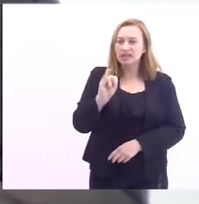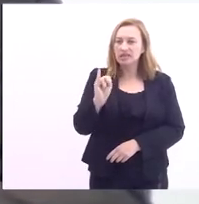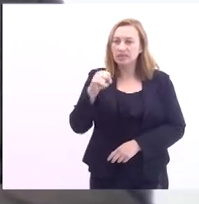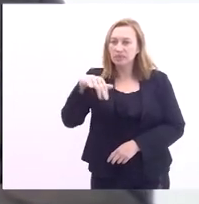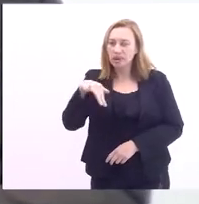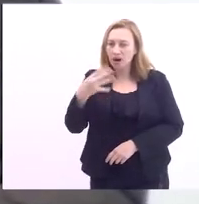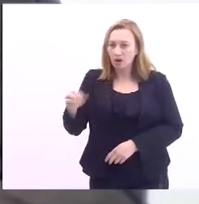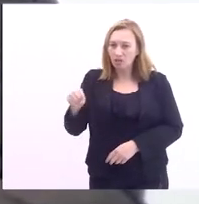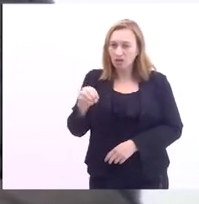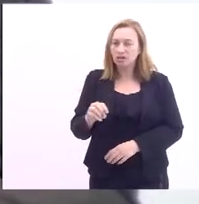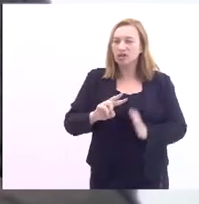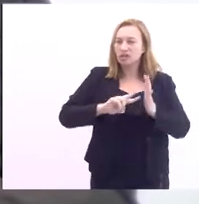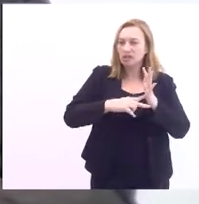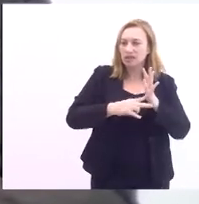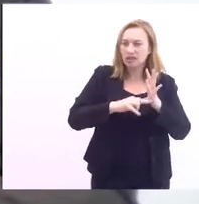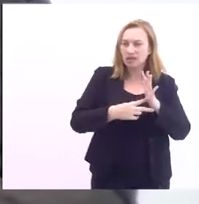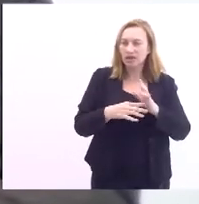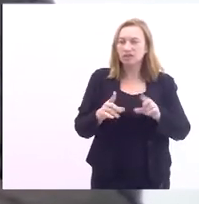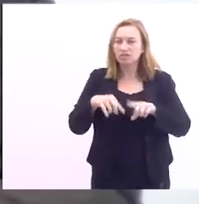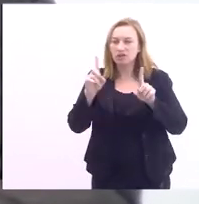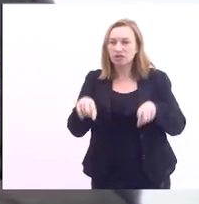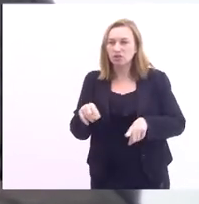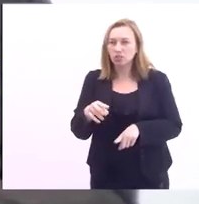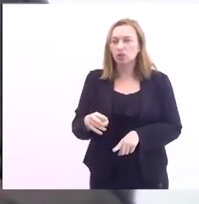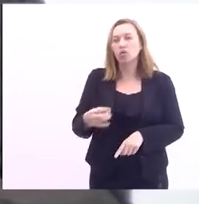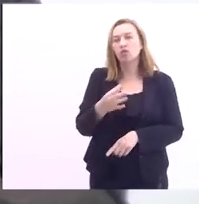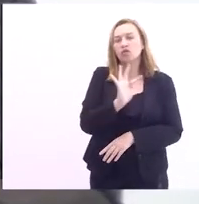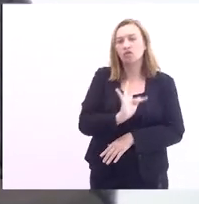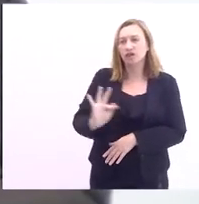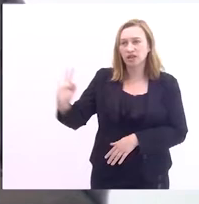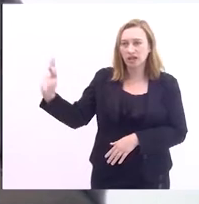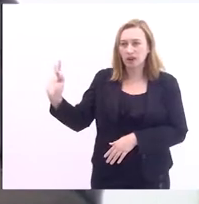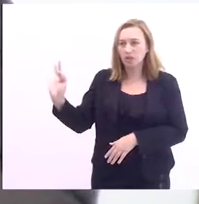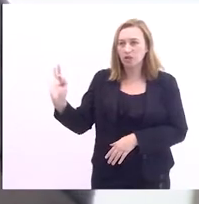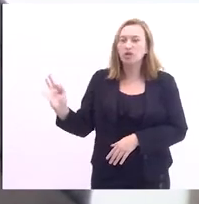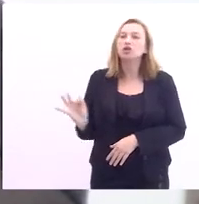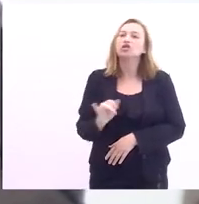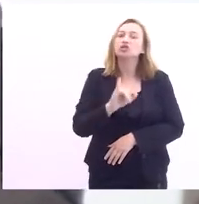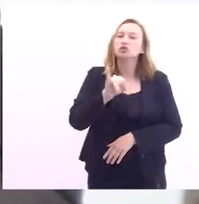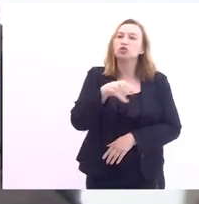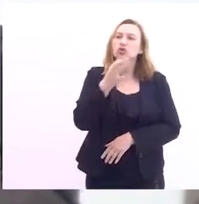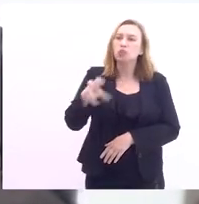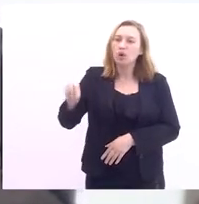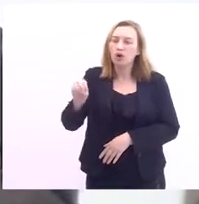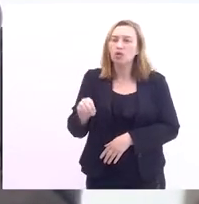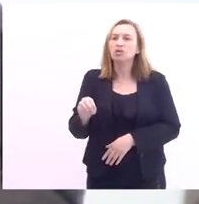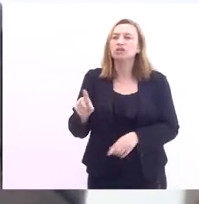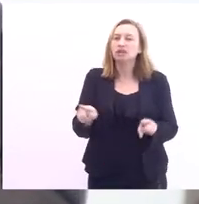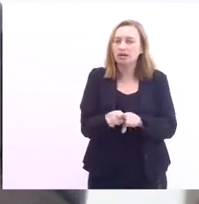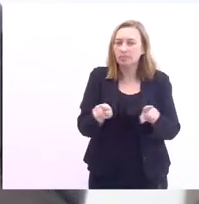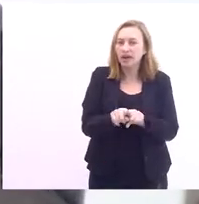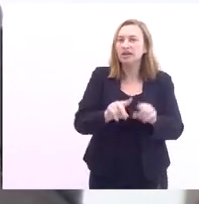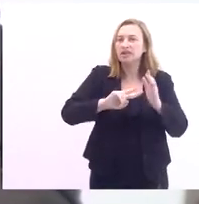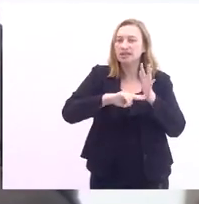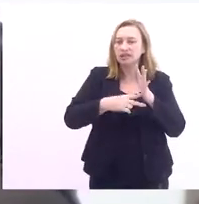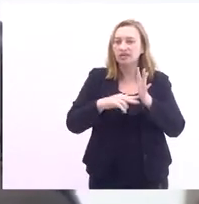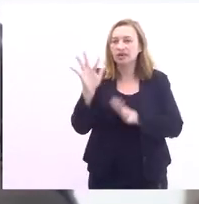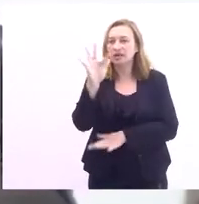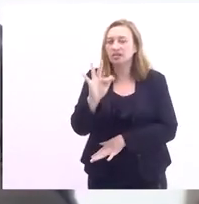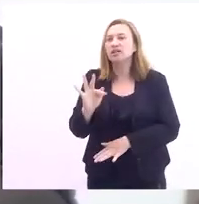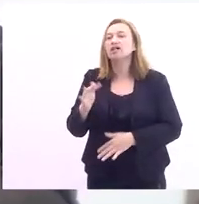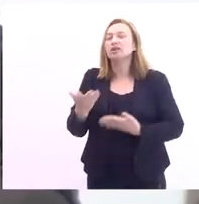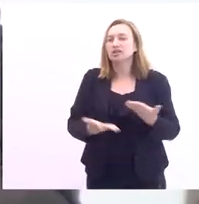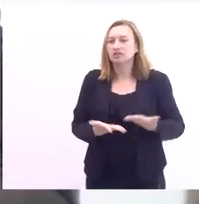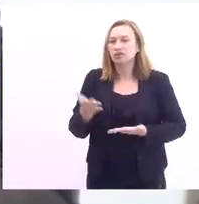Sindiservice, Sindicato dos Servidores Federais. Também João Carlos Simão Almeida, também Sindicato dos Servidores